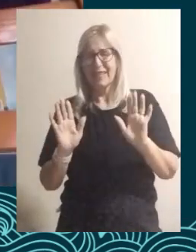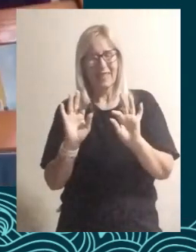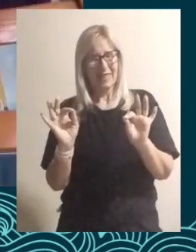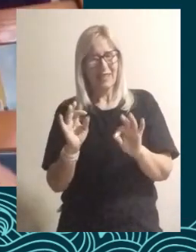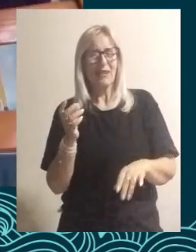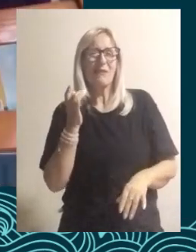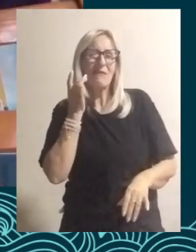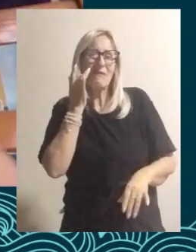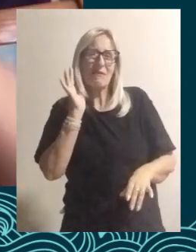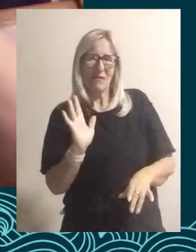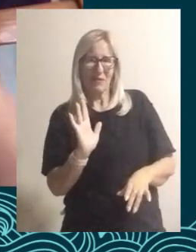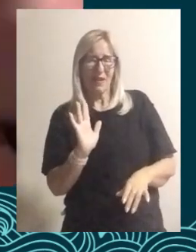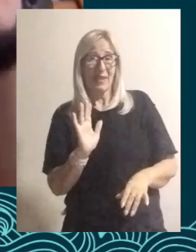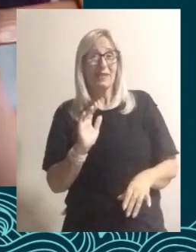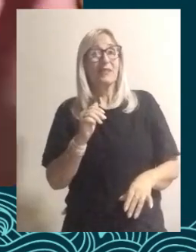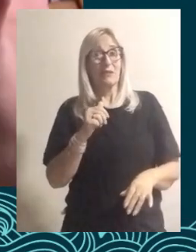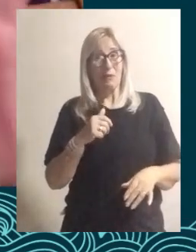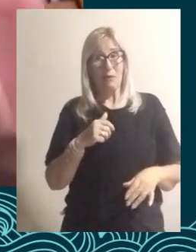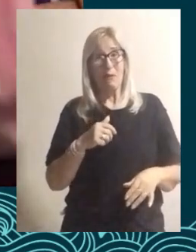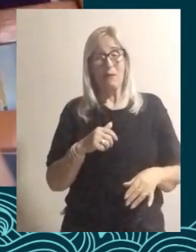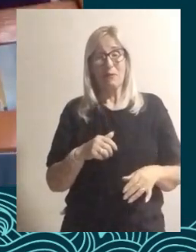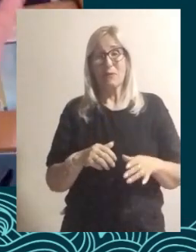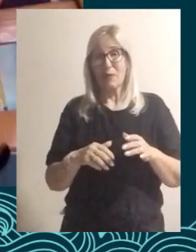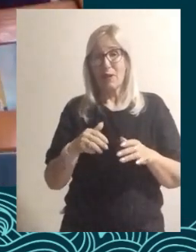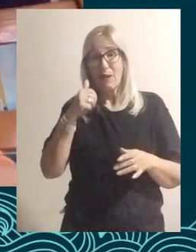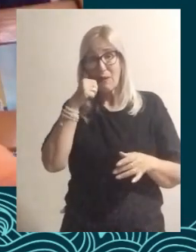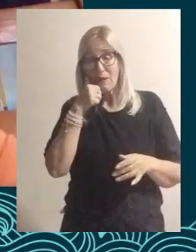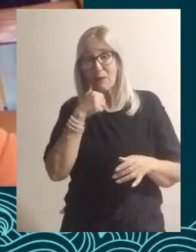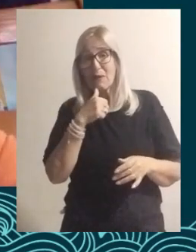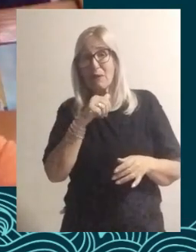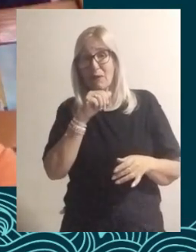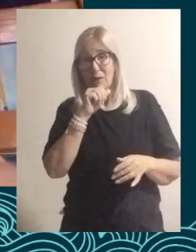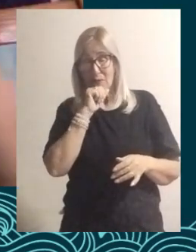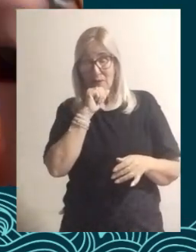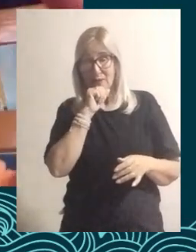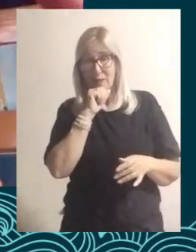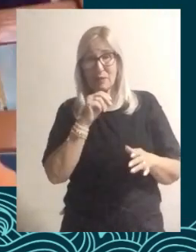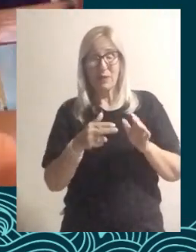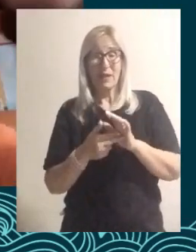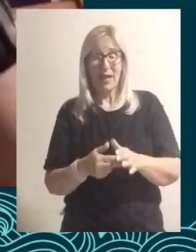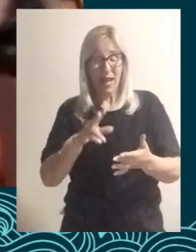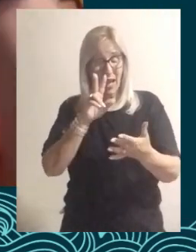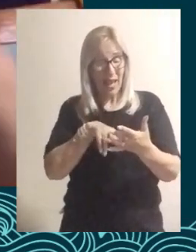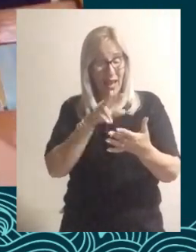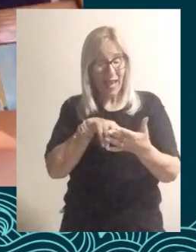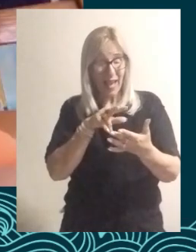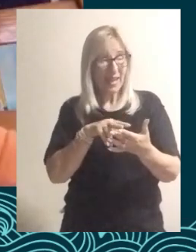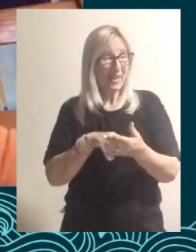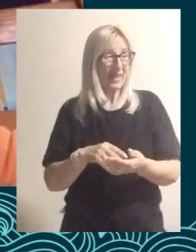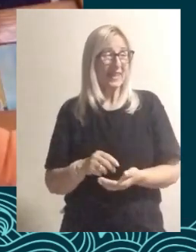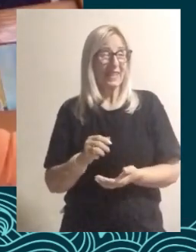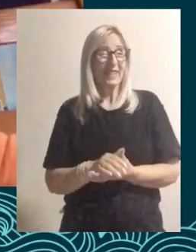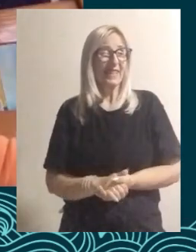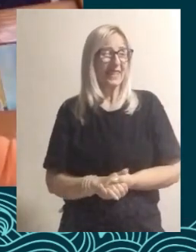oceano, não tem nada bem muito mais fácil do que essa de ser mãe. Até eu gostaria de ler o livro das